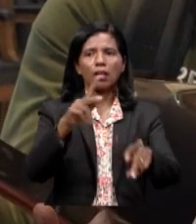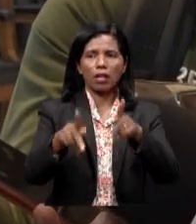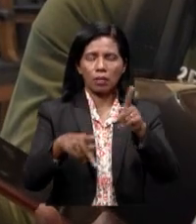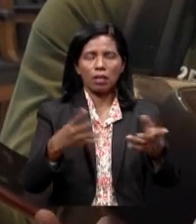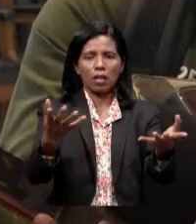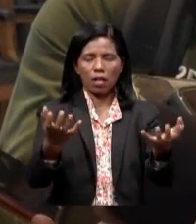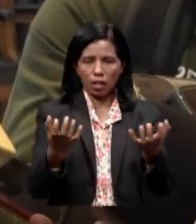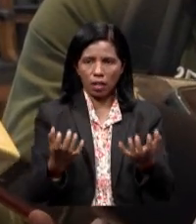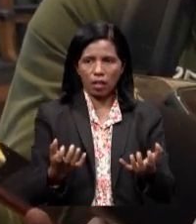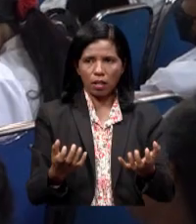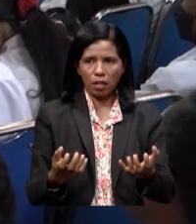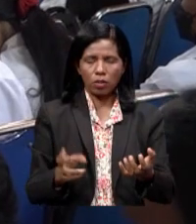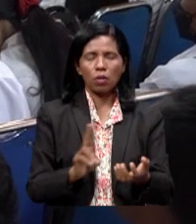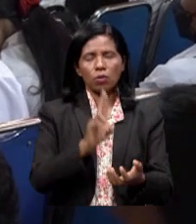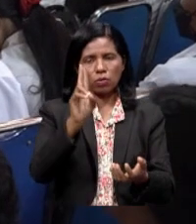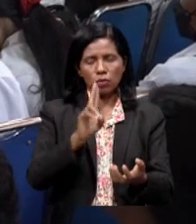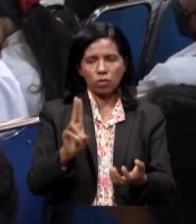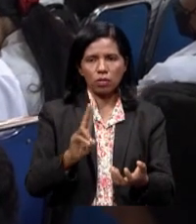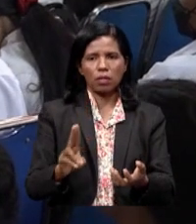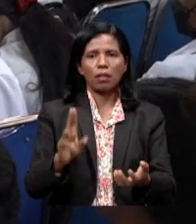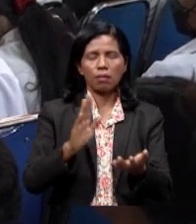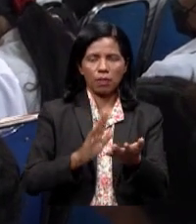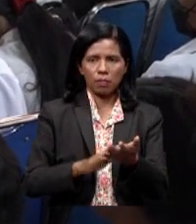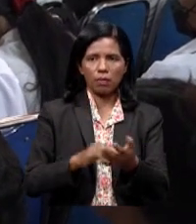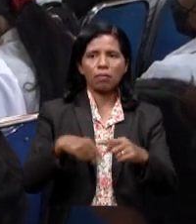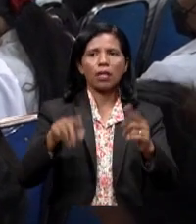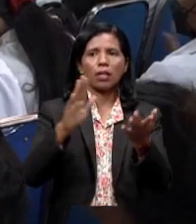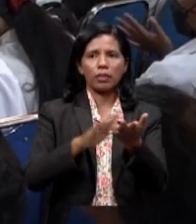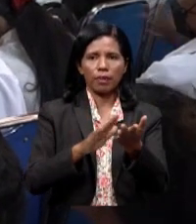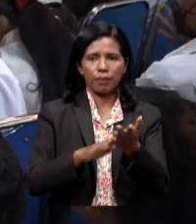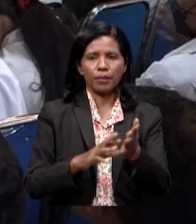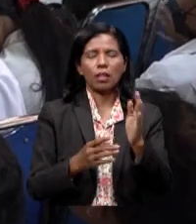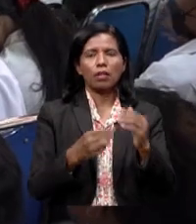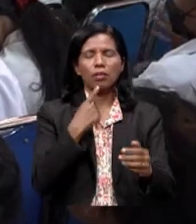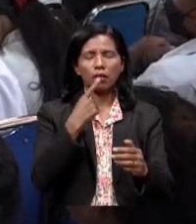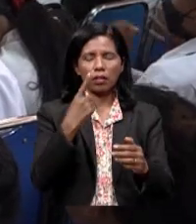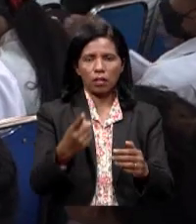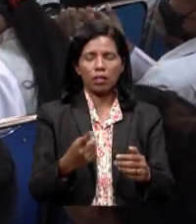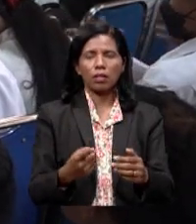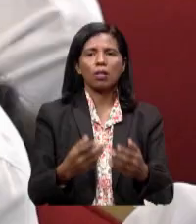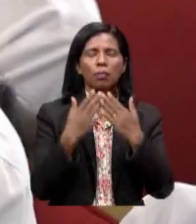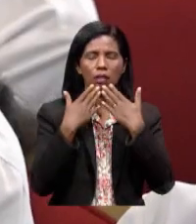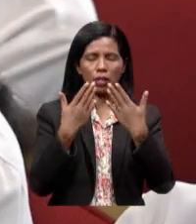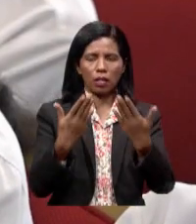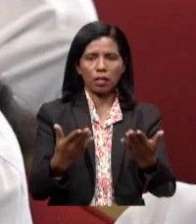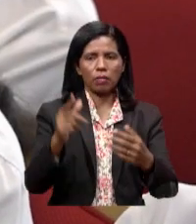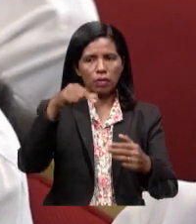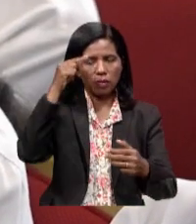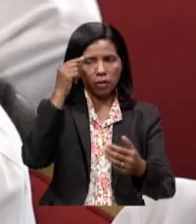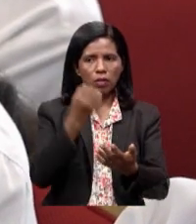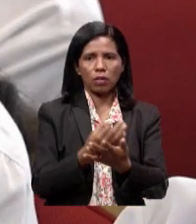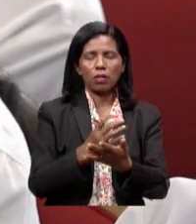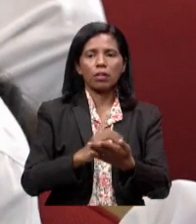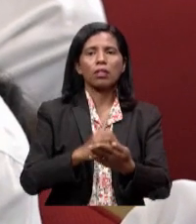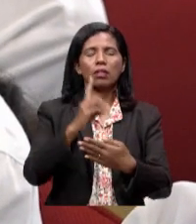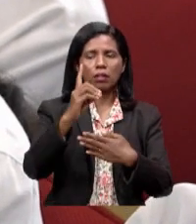kakarak aproveita. Representante bolseiro, hato agradece ba governo, livre secretariado, Fundo de Desenvolvimento